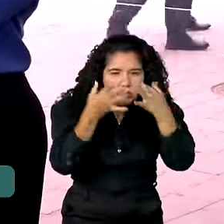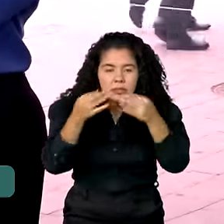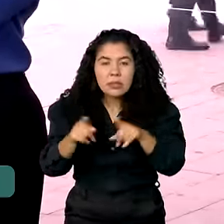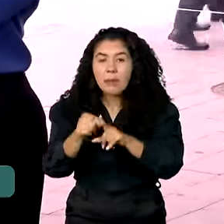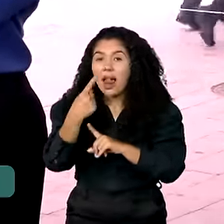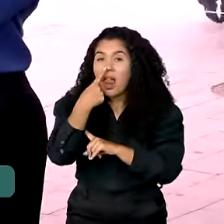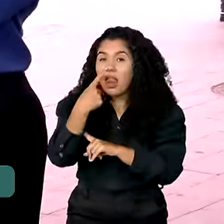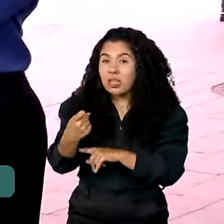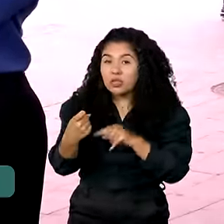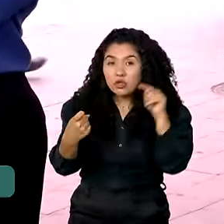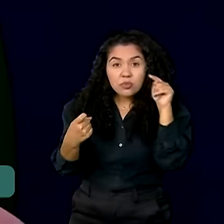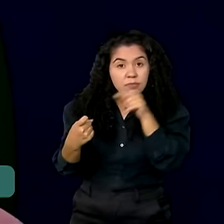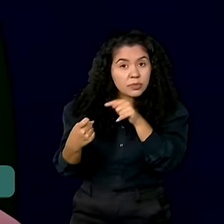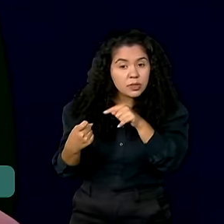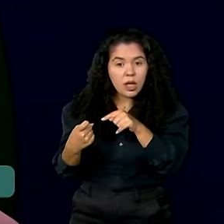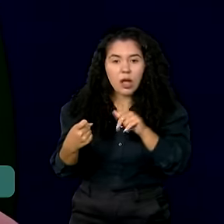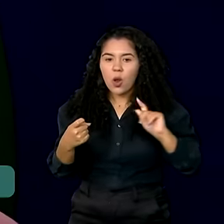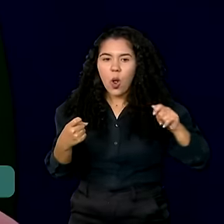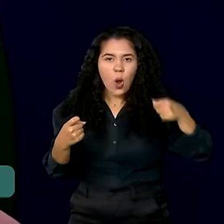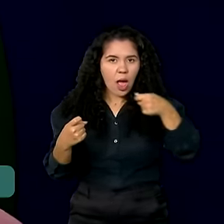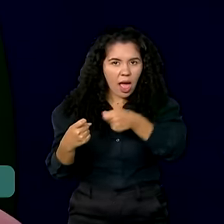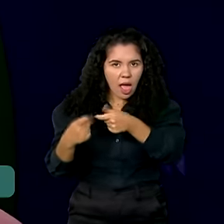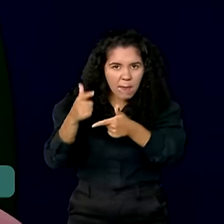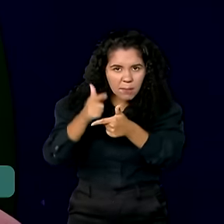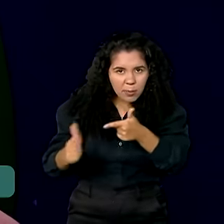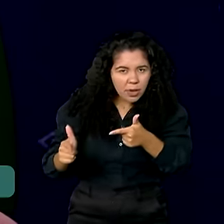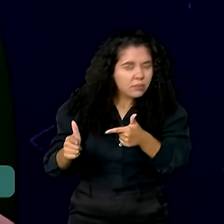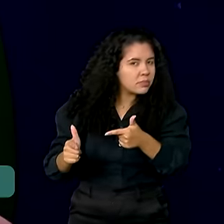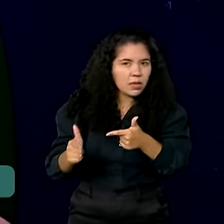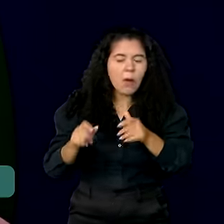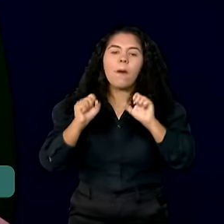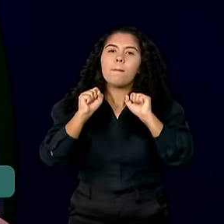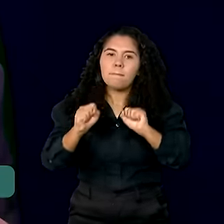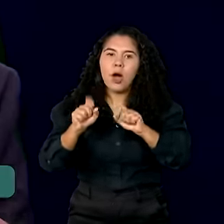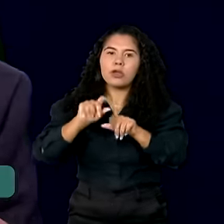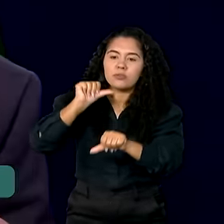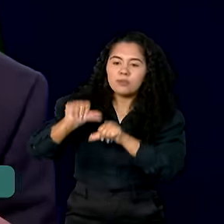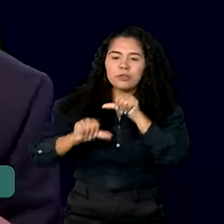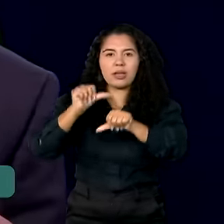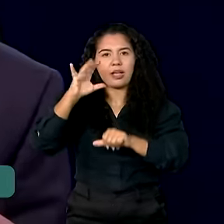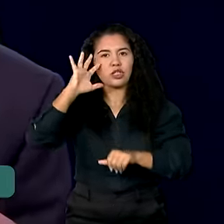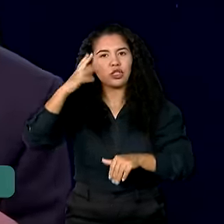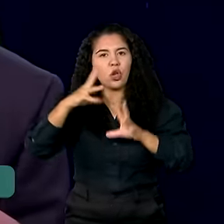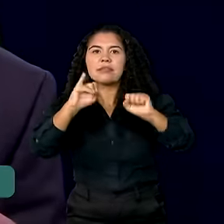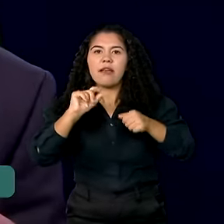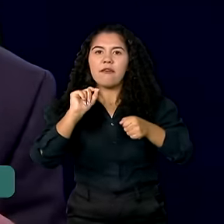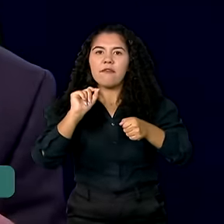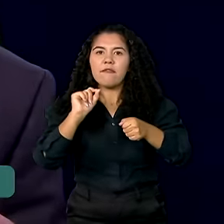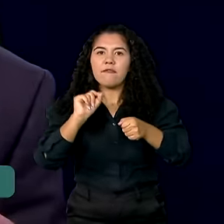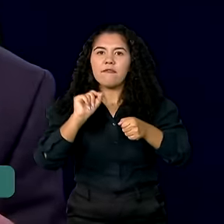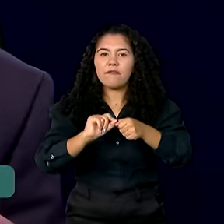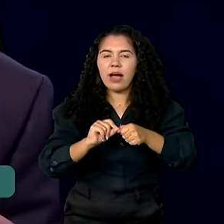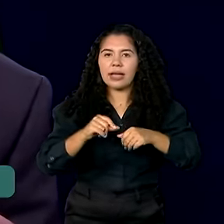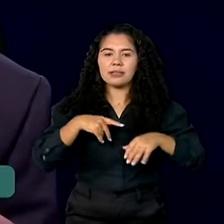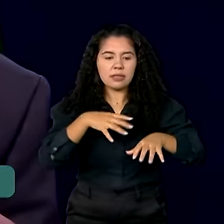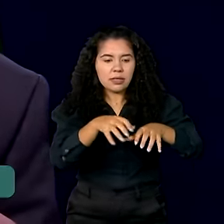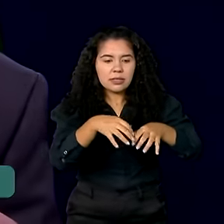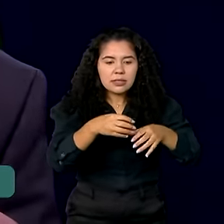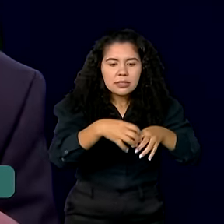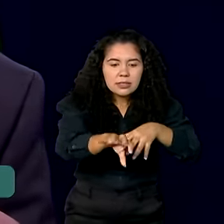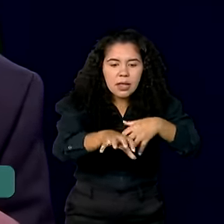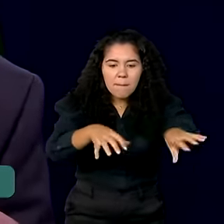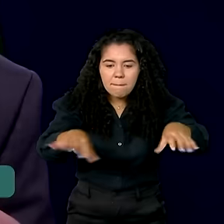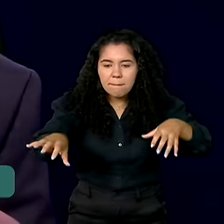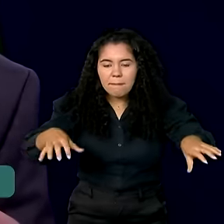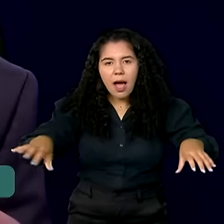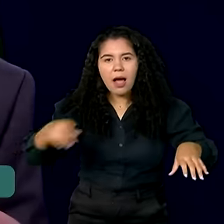lixo, na verdade, ele não é mais só um problema, ele pode ser uma solução quando a gente faz a separação feita, a seletiva sendo feita